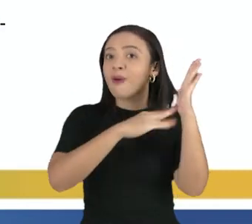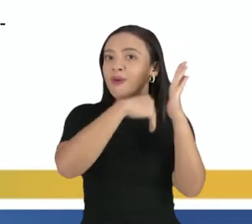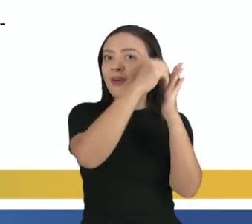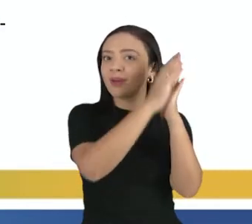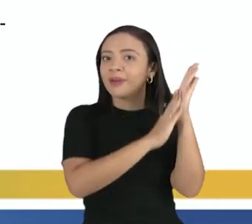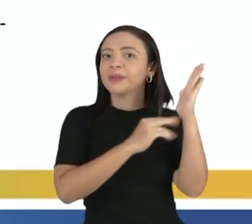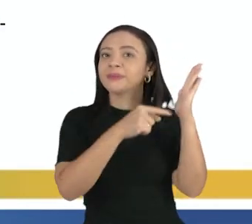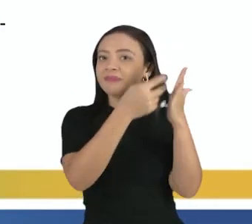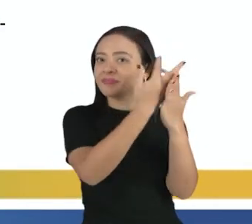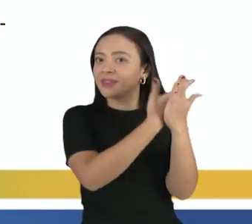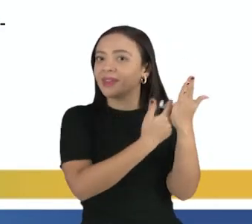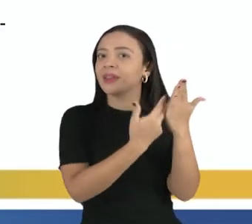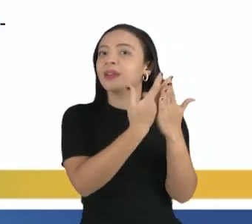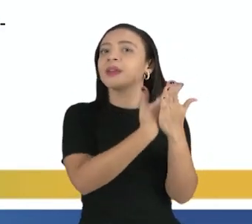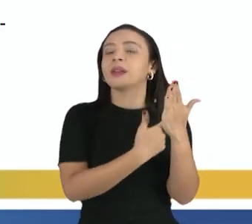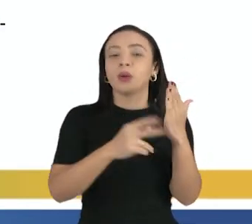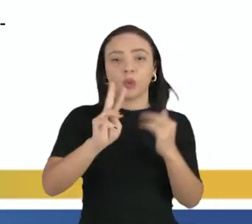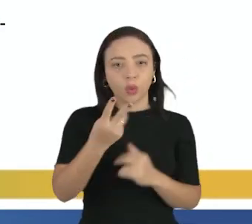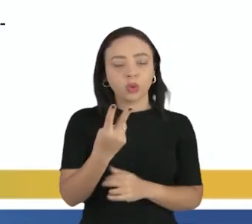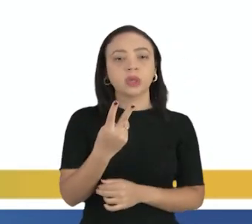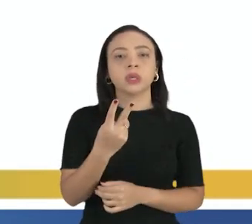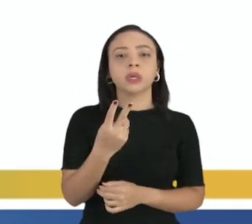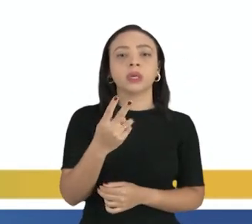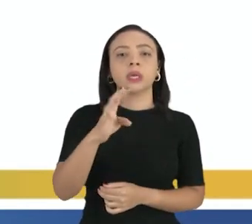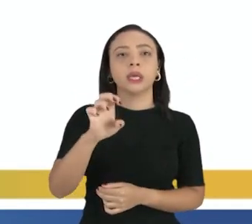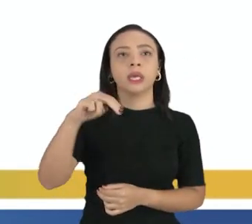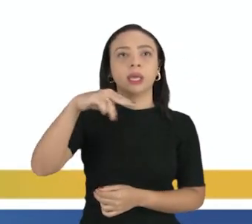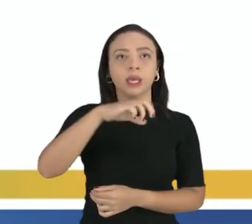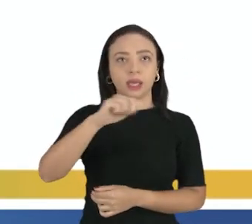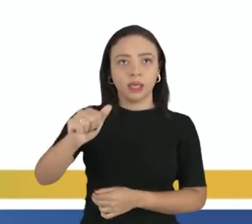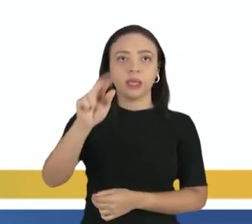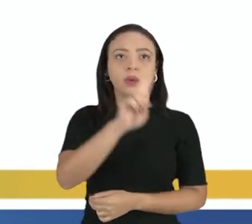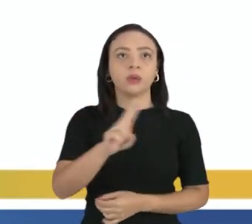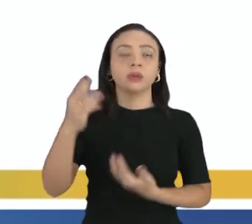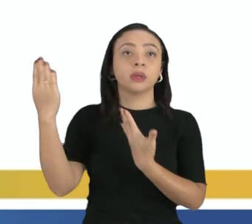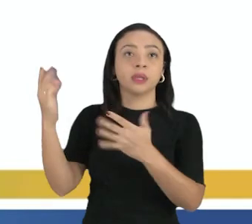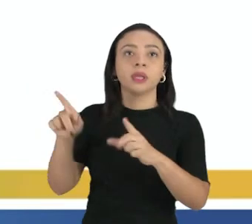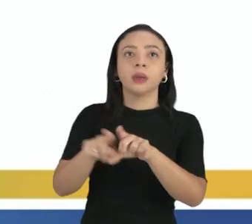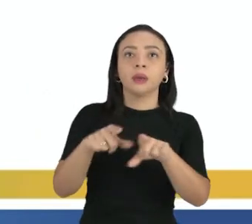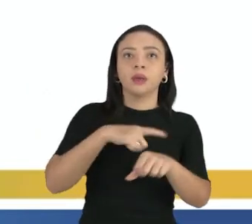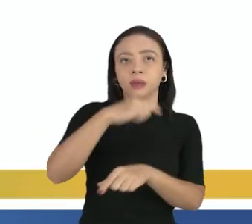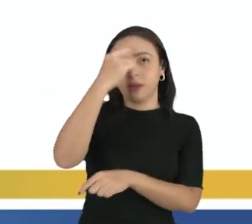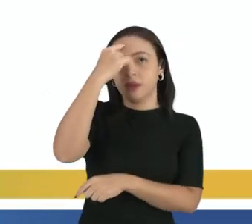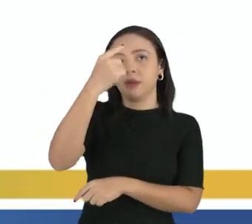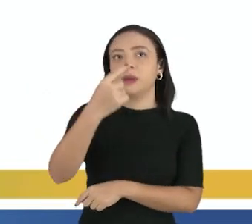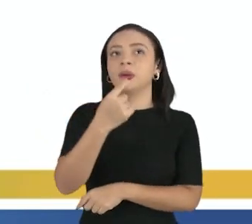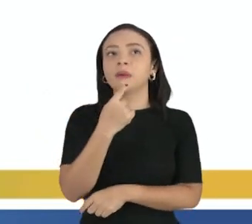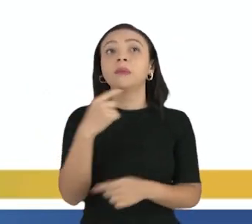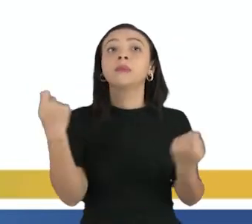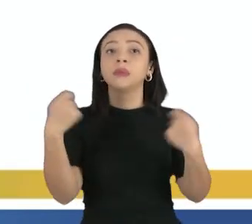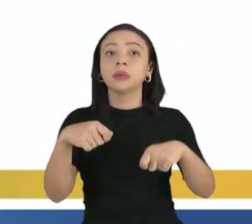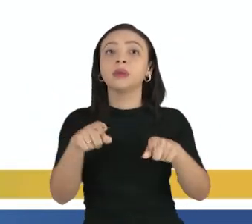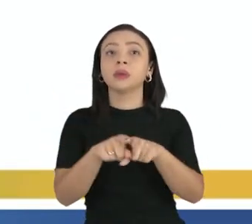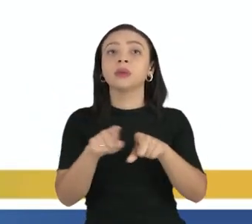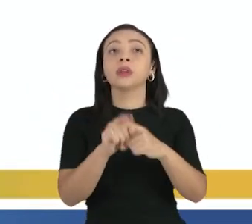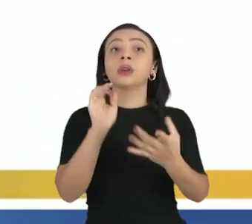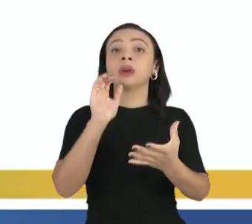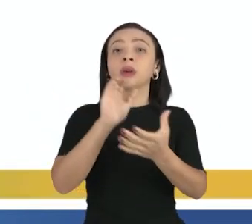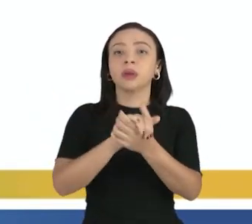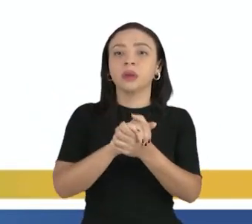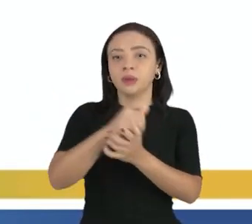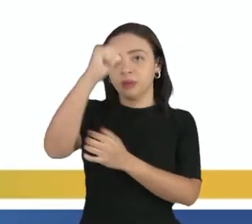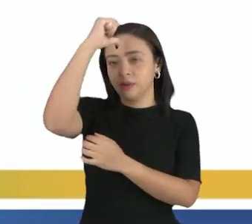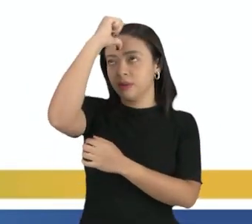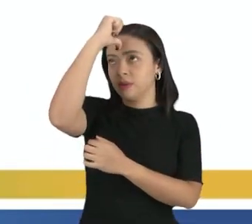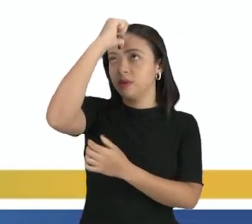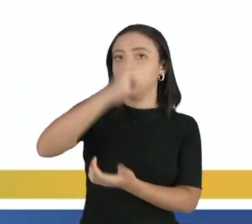nas mãos, né? Que é feita com rena. E para fechar, essa imagem também aqui, possivelmente de um casamento indiano,